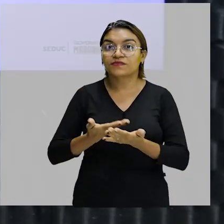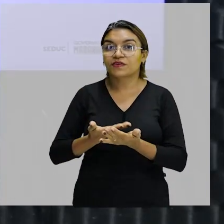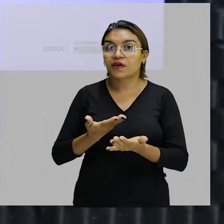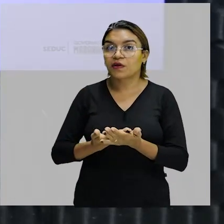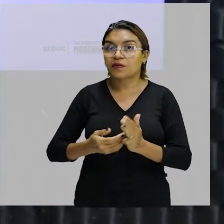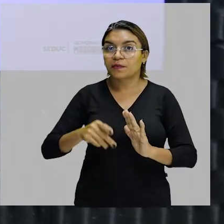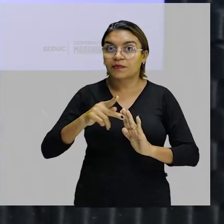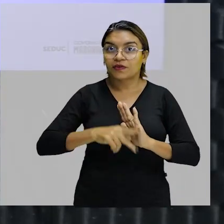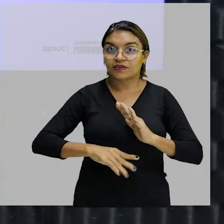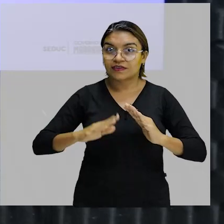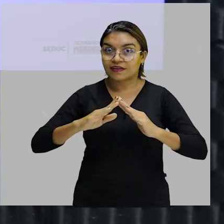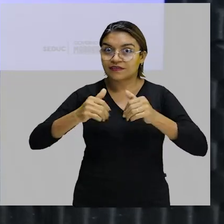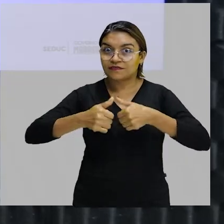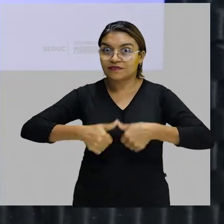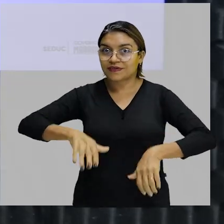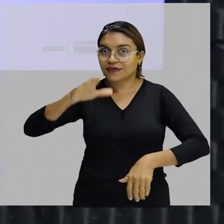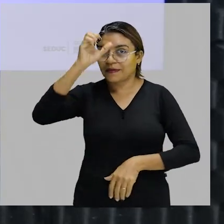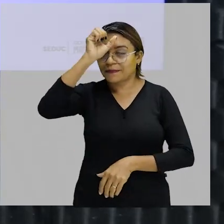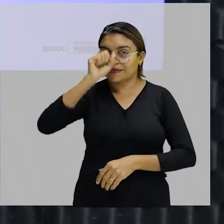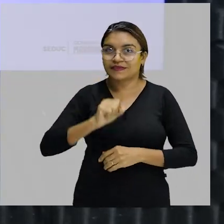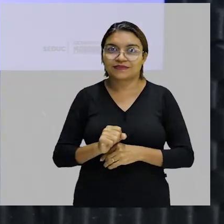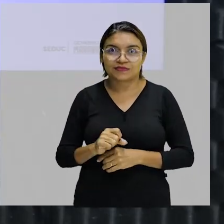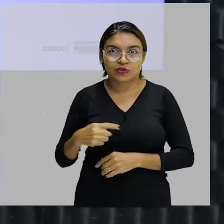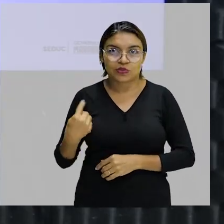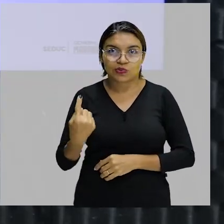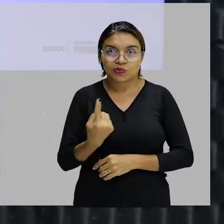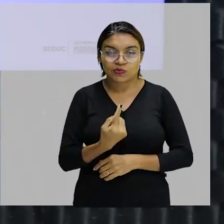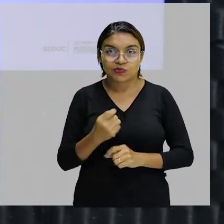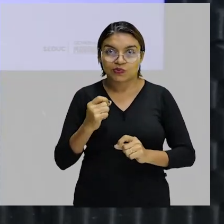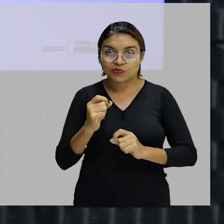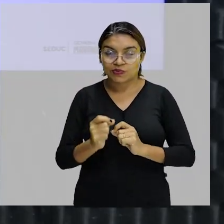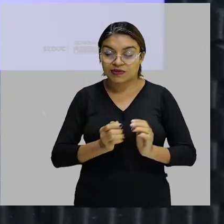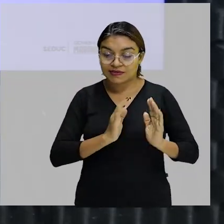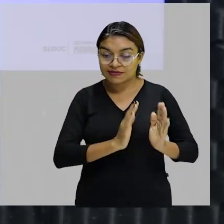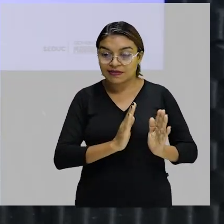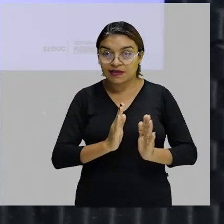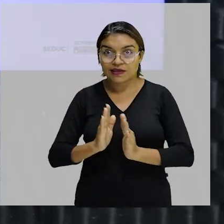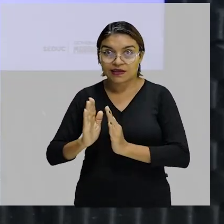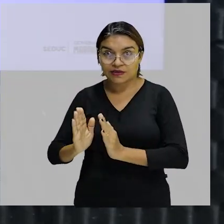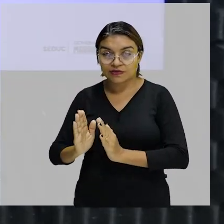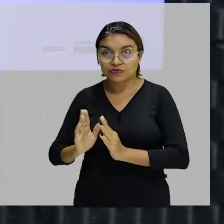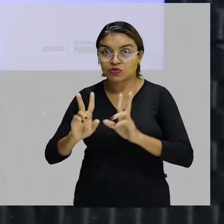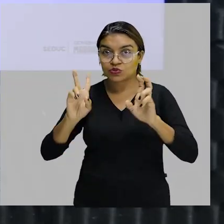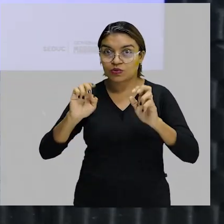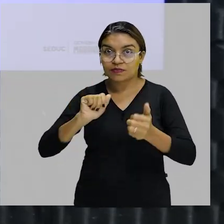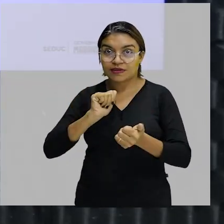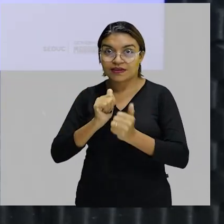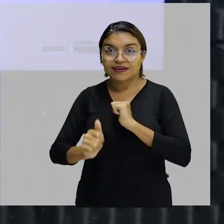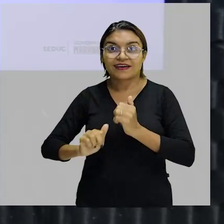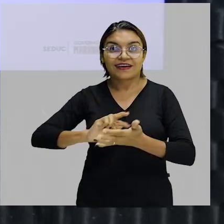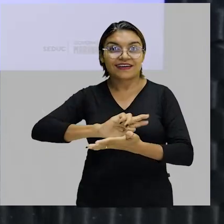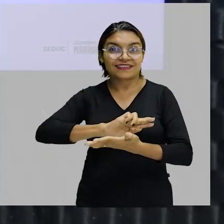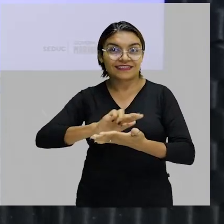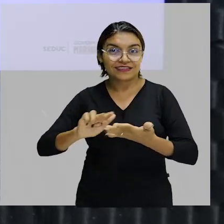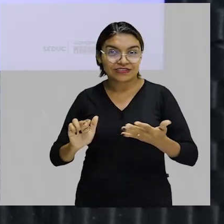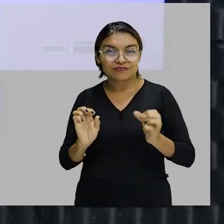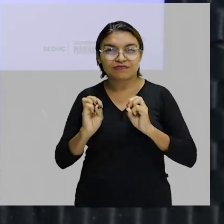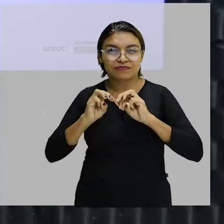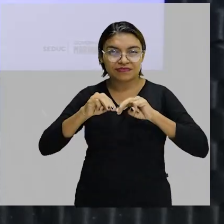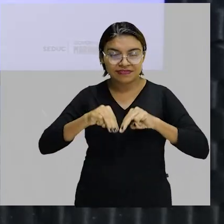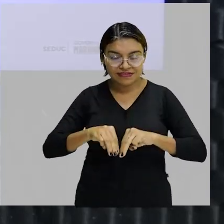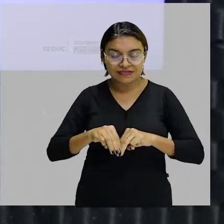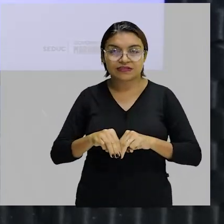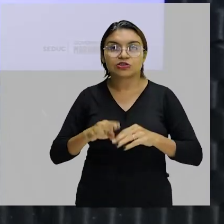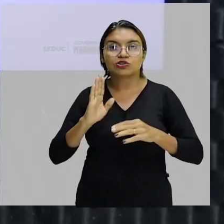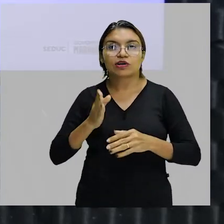projeto Fique em Casa Aprendendo, nós iremos finalizar essas sequências de aula de atletismo. Já expliquei tudo que tem